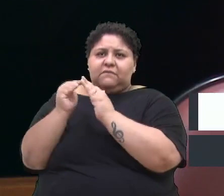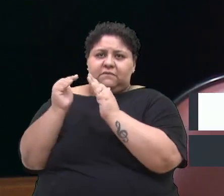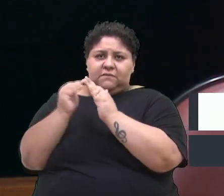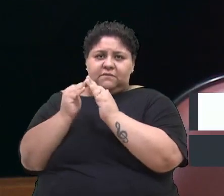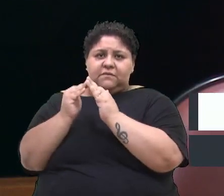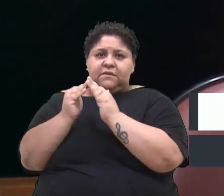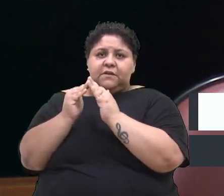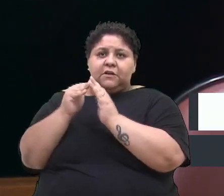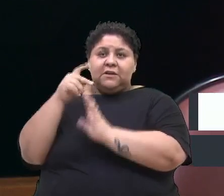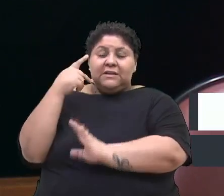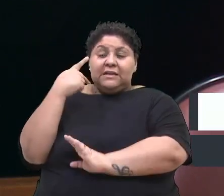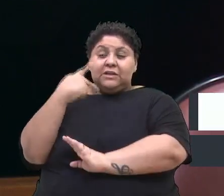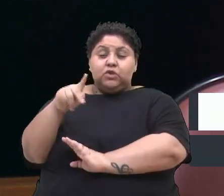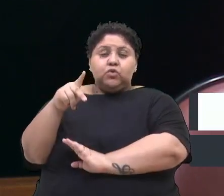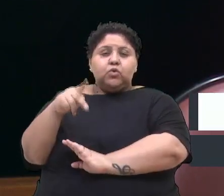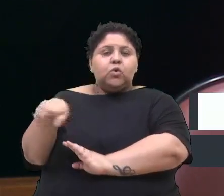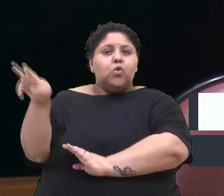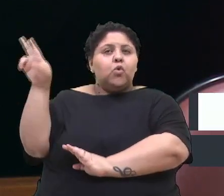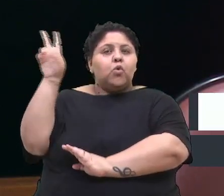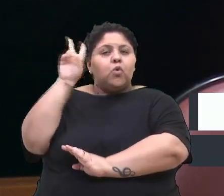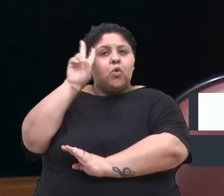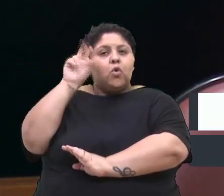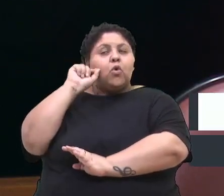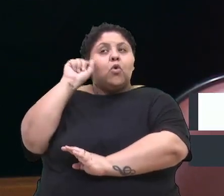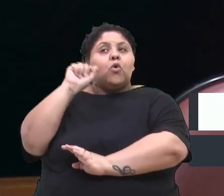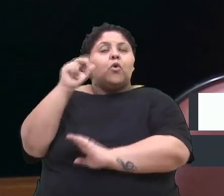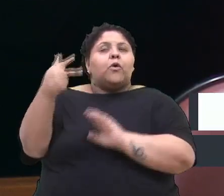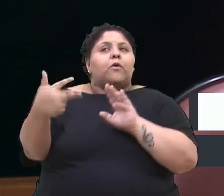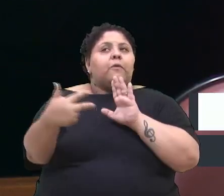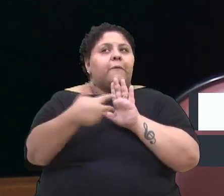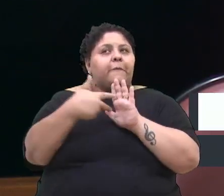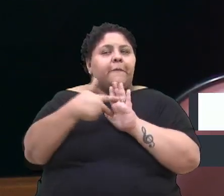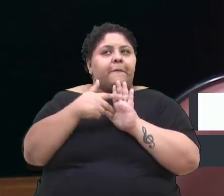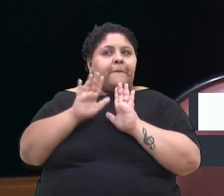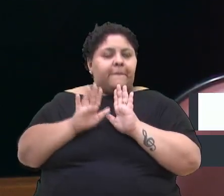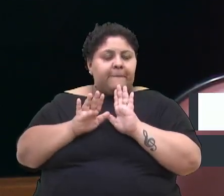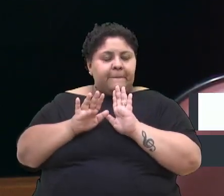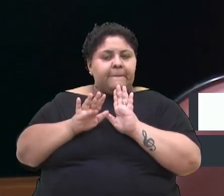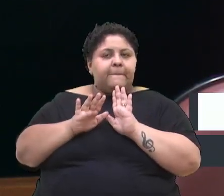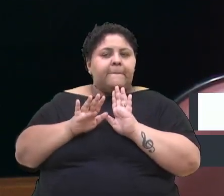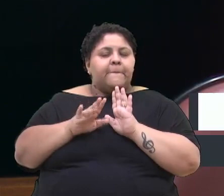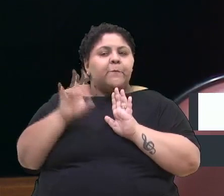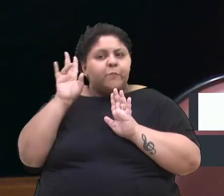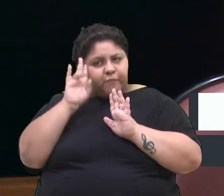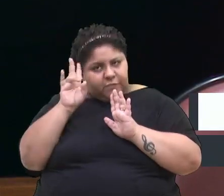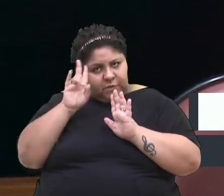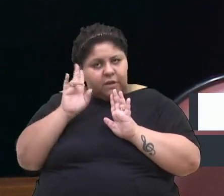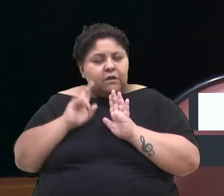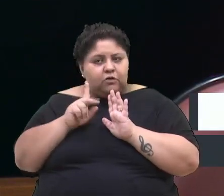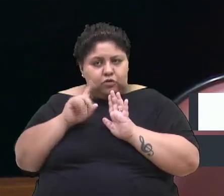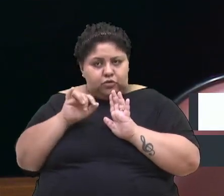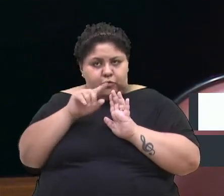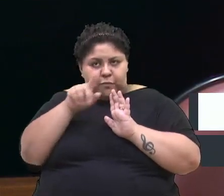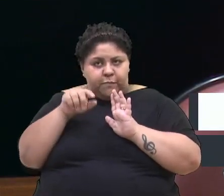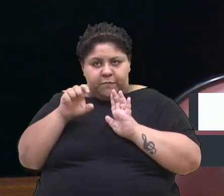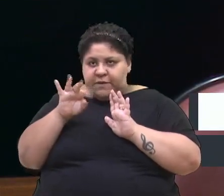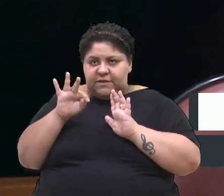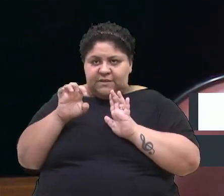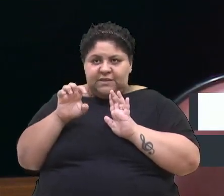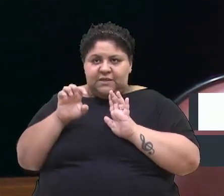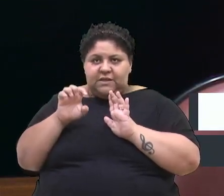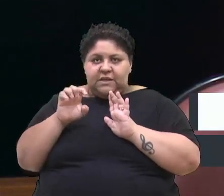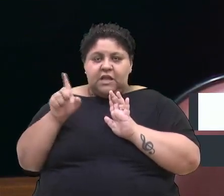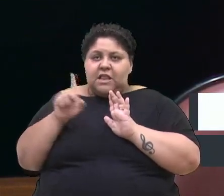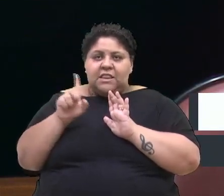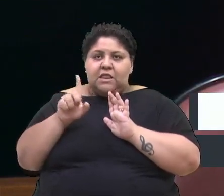da sua história. Mas o que mais me chama atenção, me chamou atenção na história do seu Pizzetti, não é que ele teve